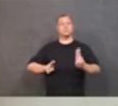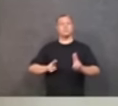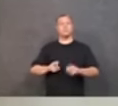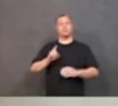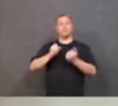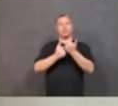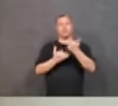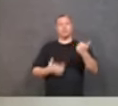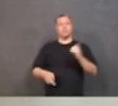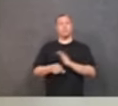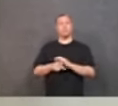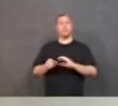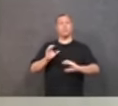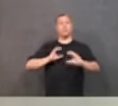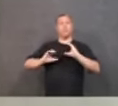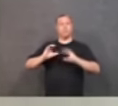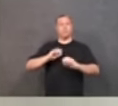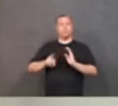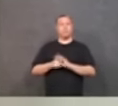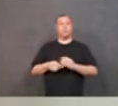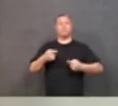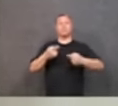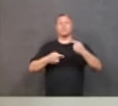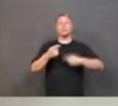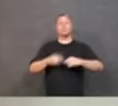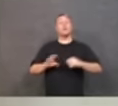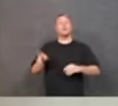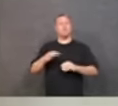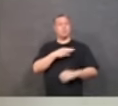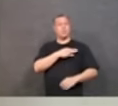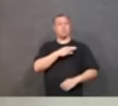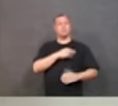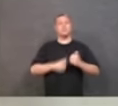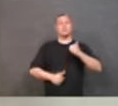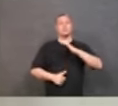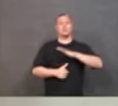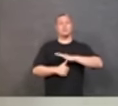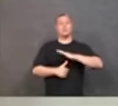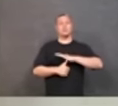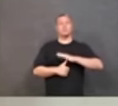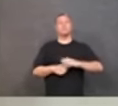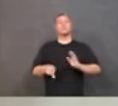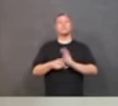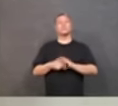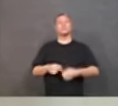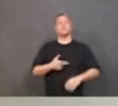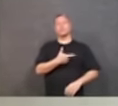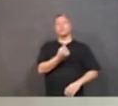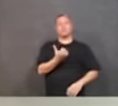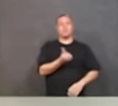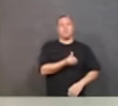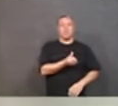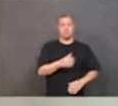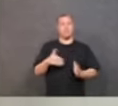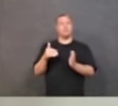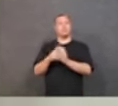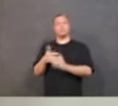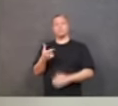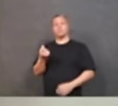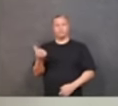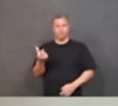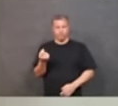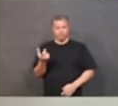Uberlândia. Debate esse com os candidatos à reitoria para a gestão 2016-2020. No primeiro bloco, cada candidato